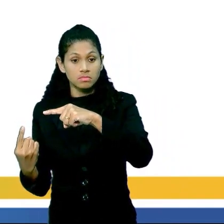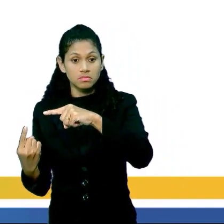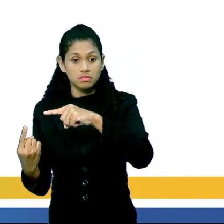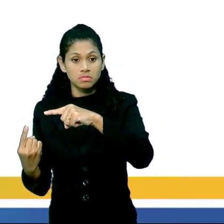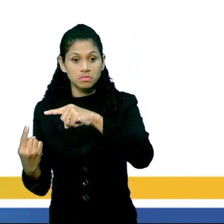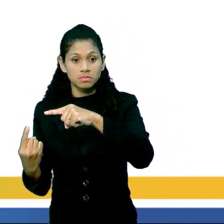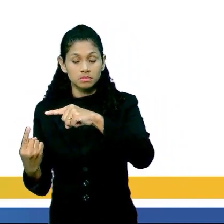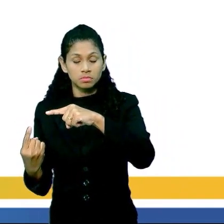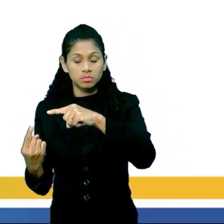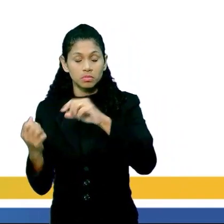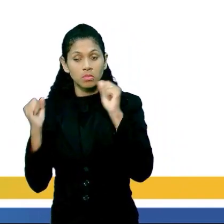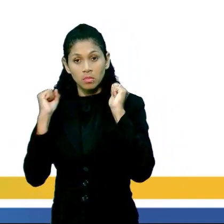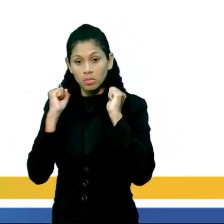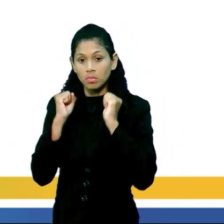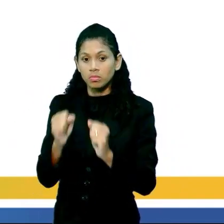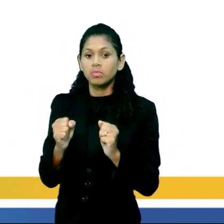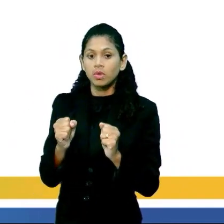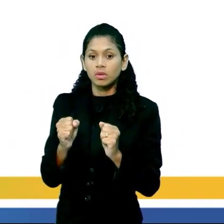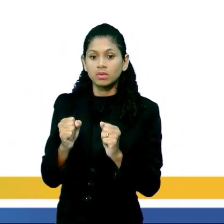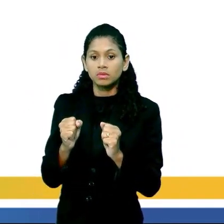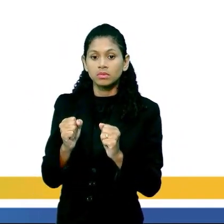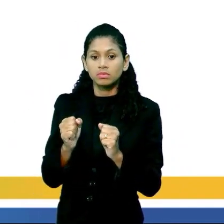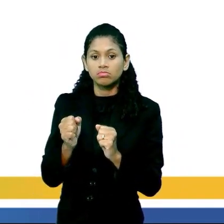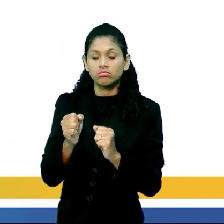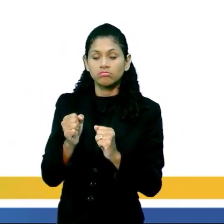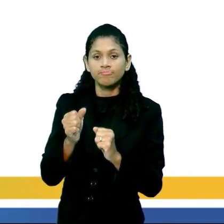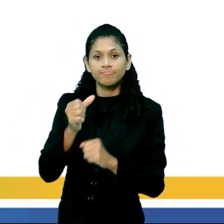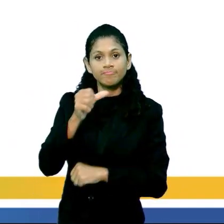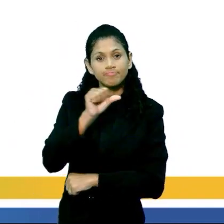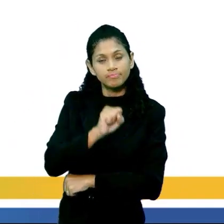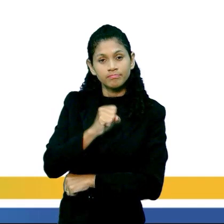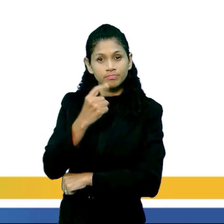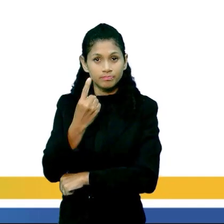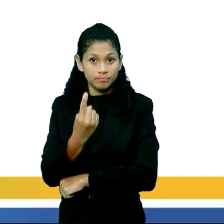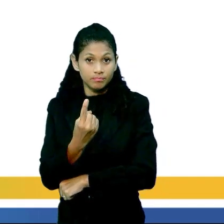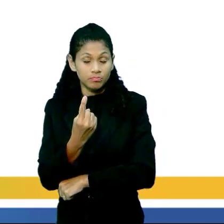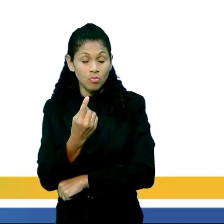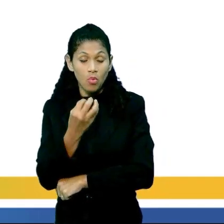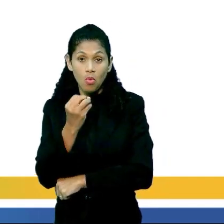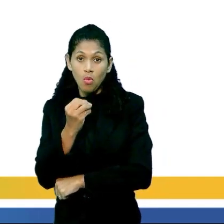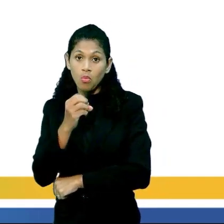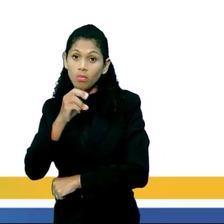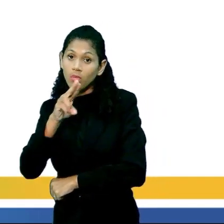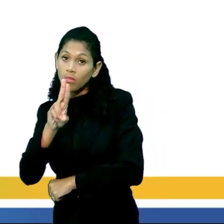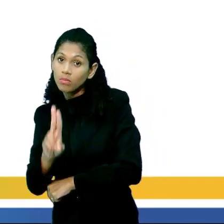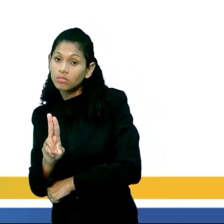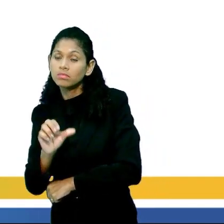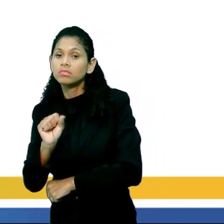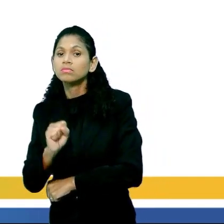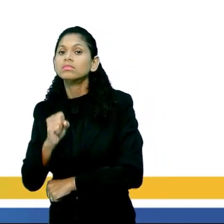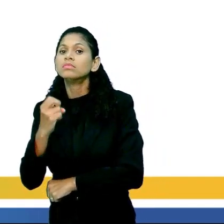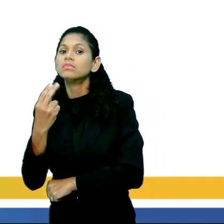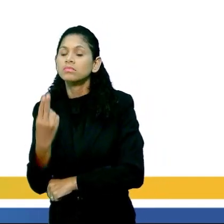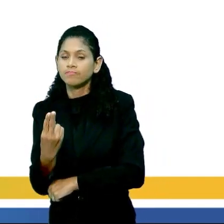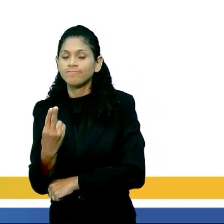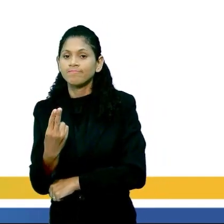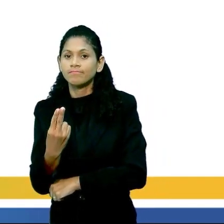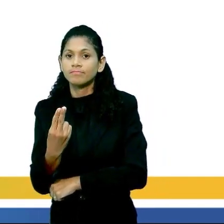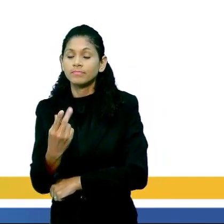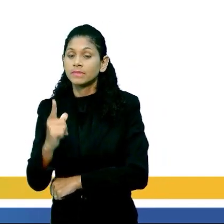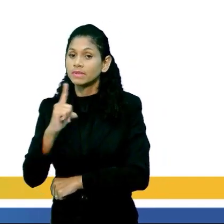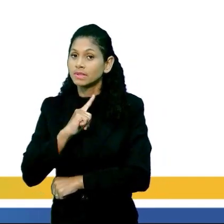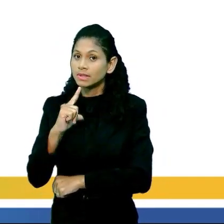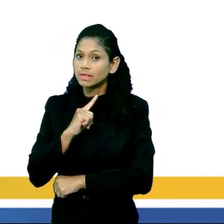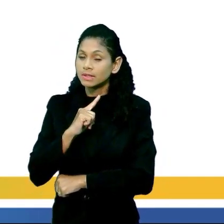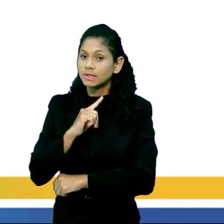pode, né, ser tanto o S1 quanto o S2. Lembre-se que eles têm a mesma